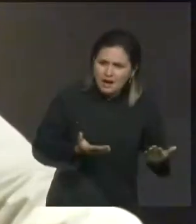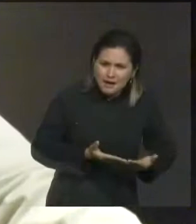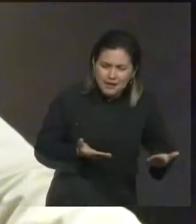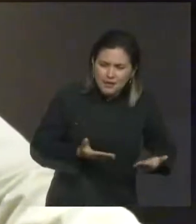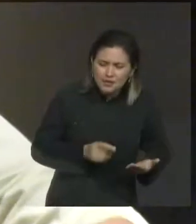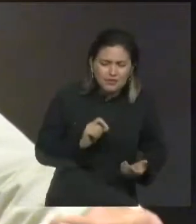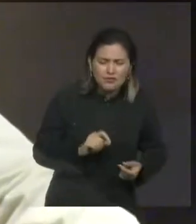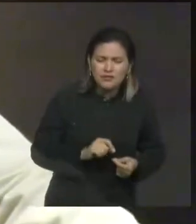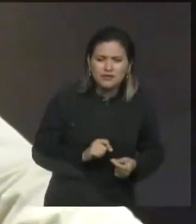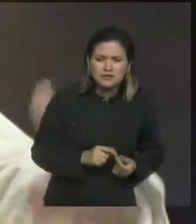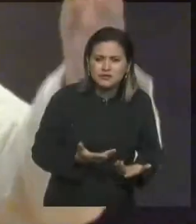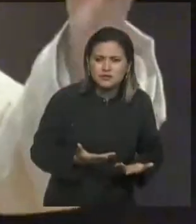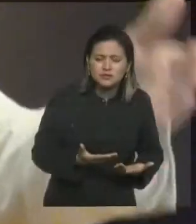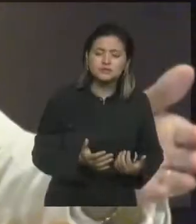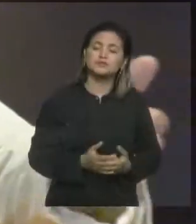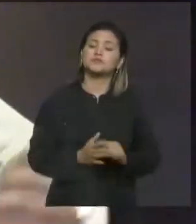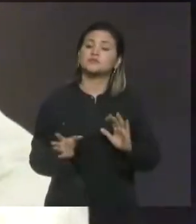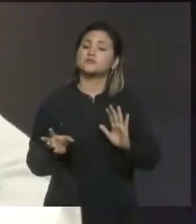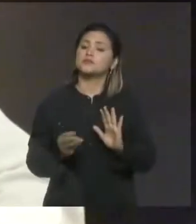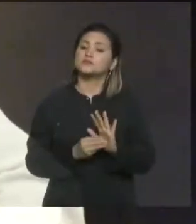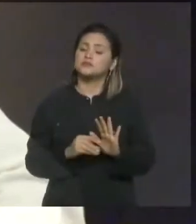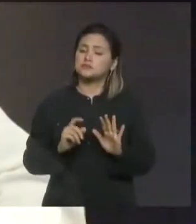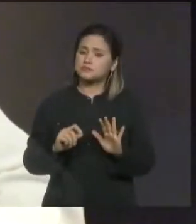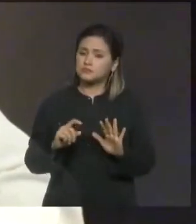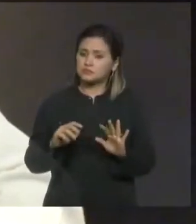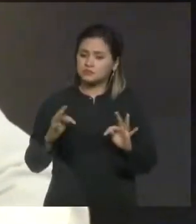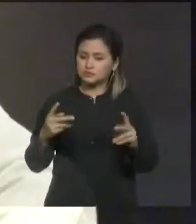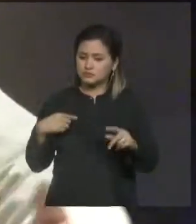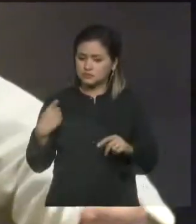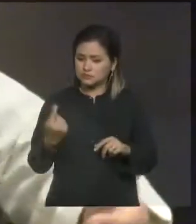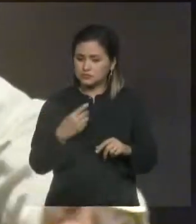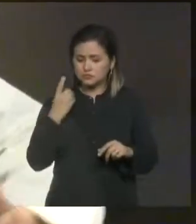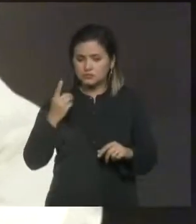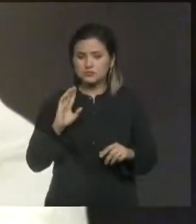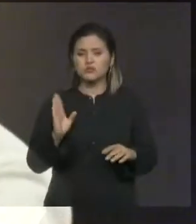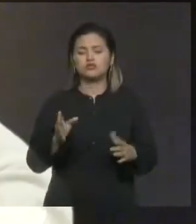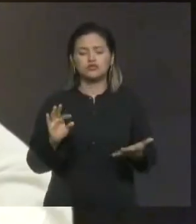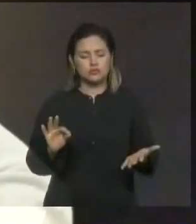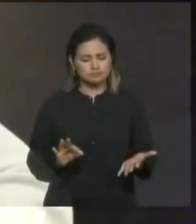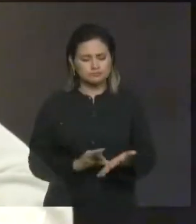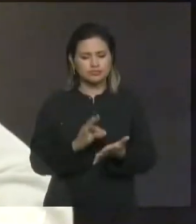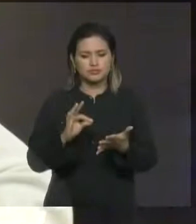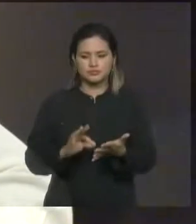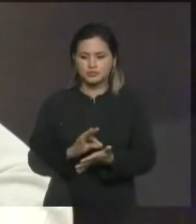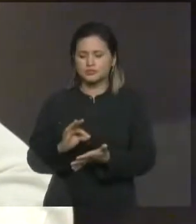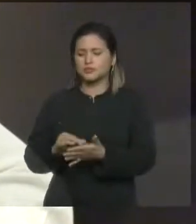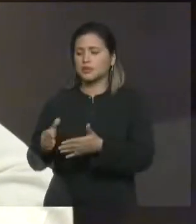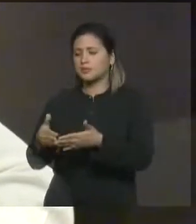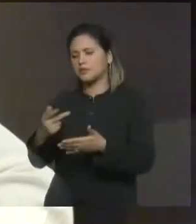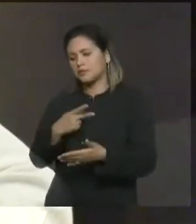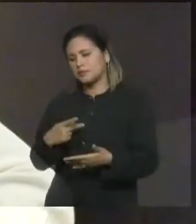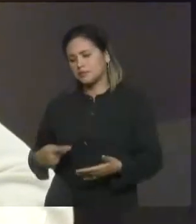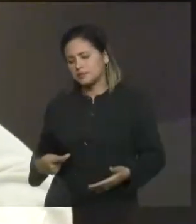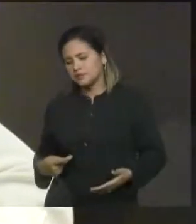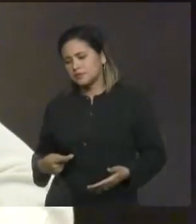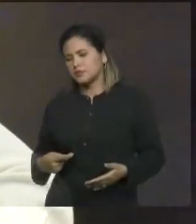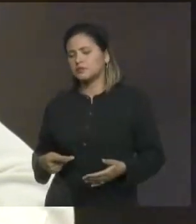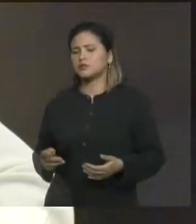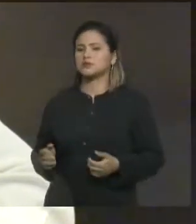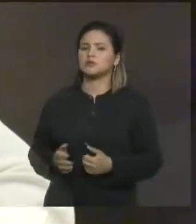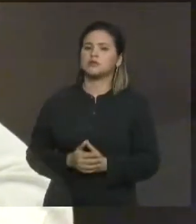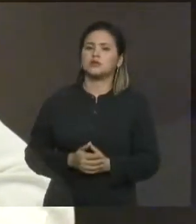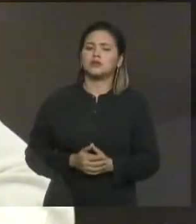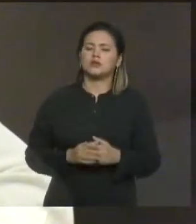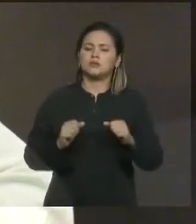assinamos o documento, inclusive, e aí pedi ao nosso presidente para ser o nosso grande condutor disso, para ver a possibilidade